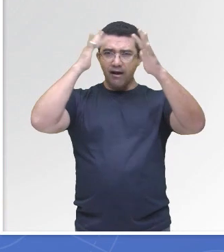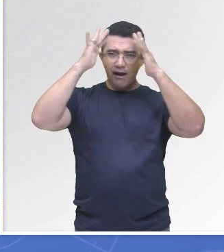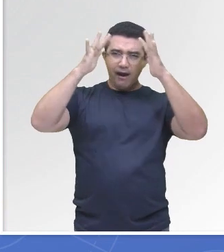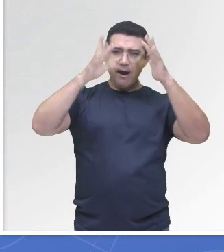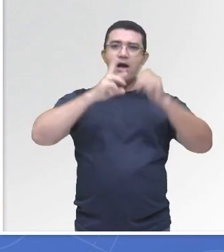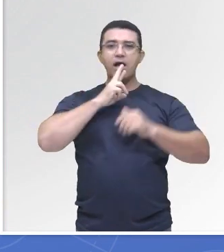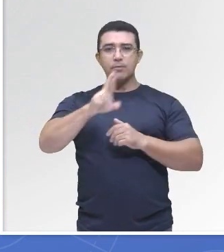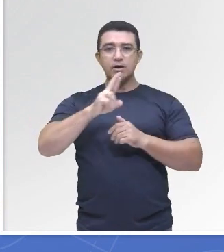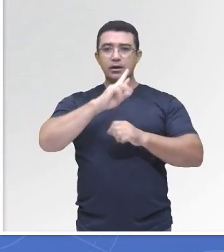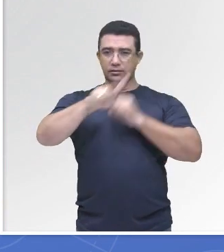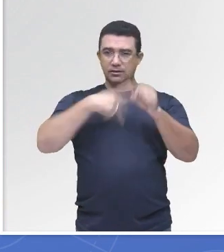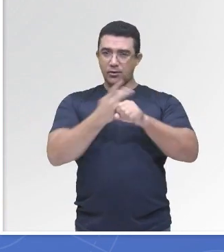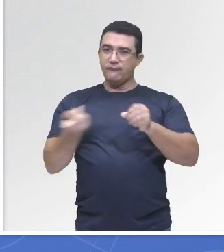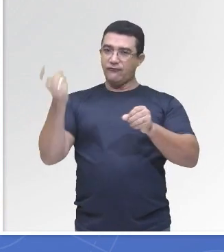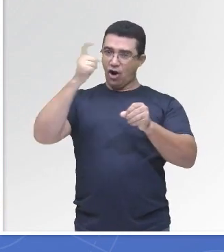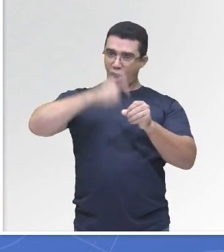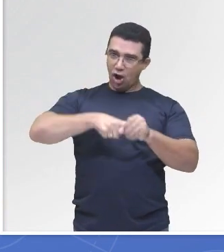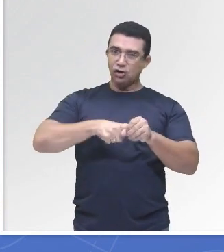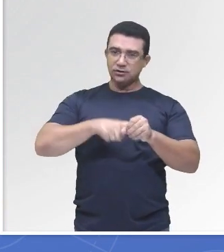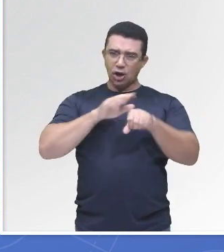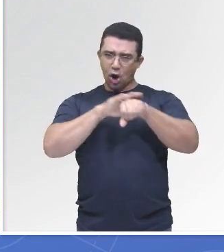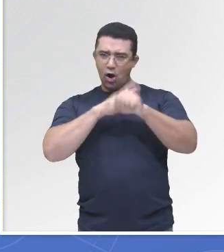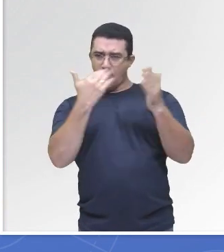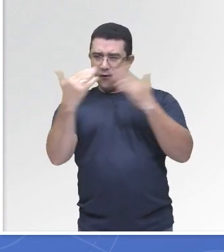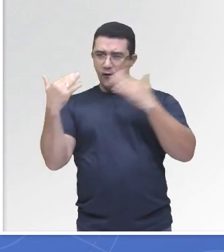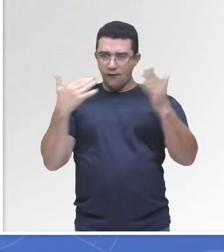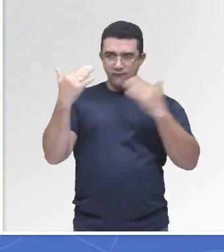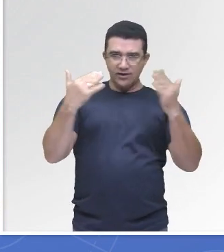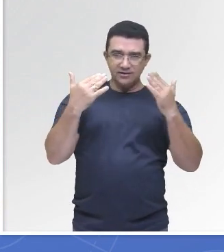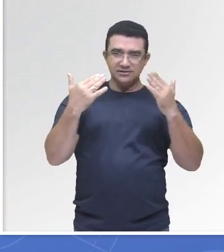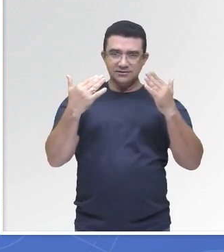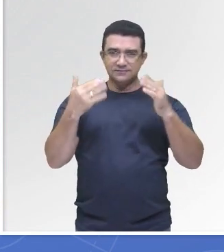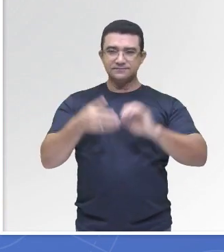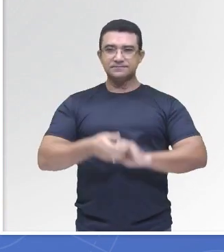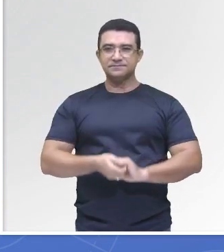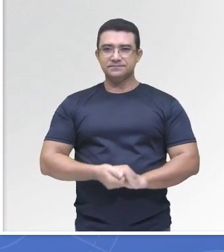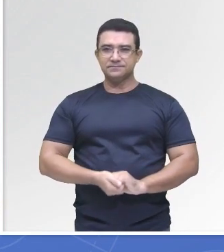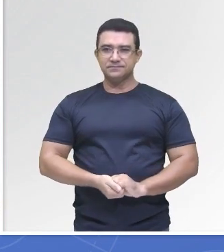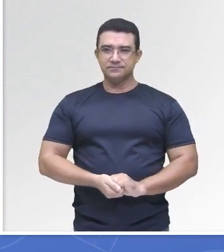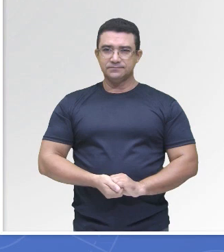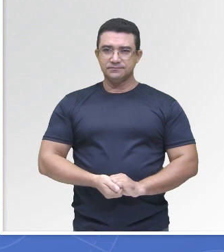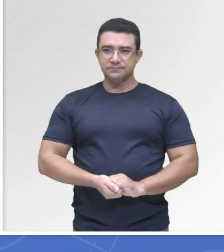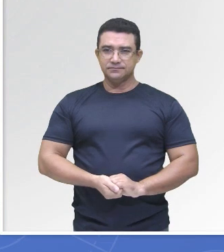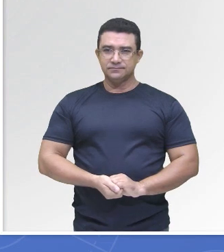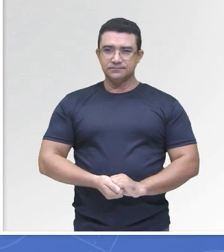volta e conversa sobre elas através das nossas interatividades.